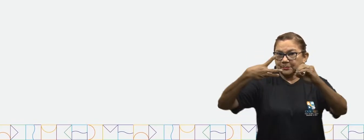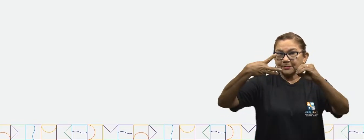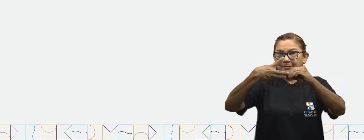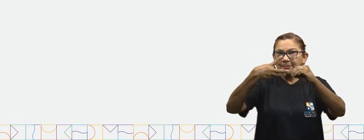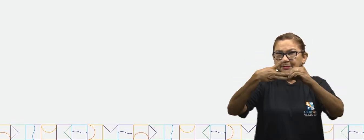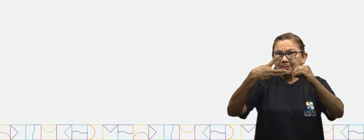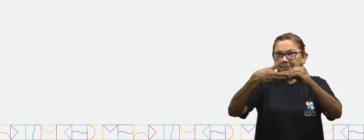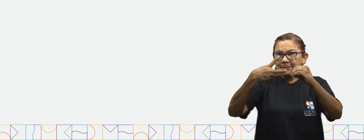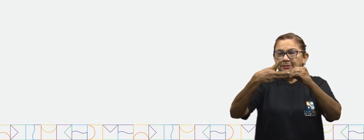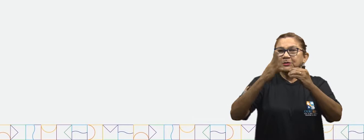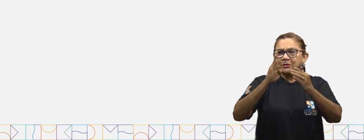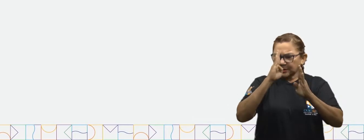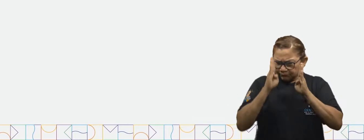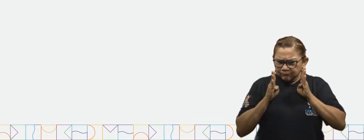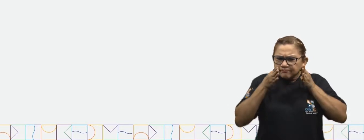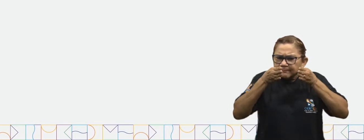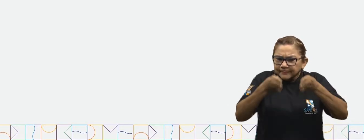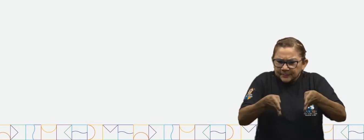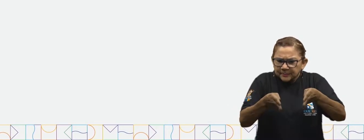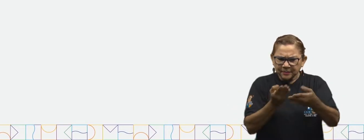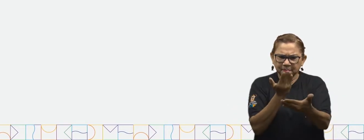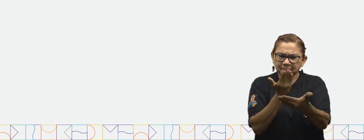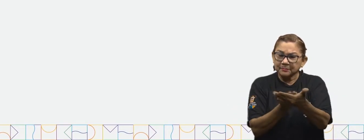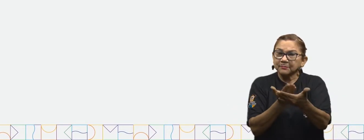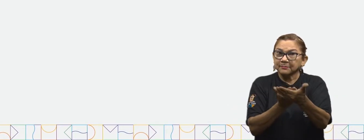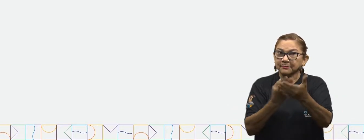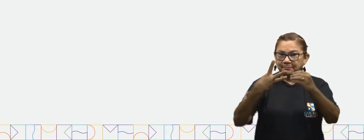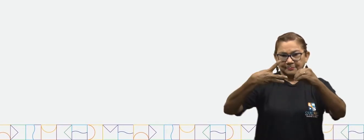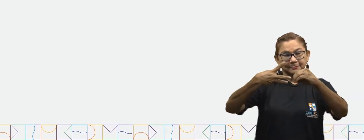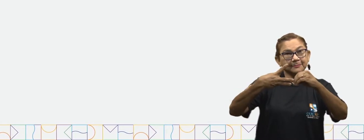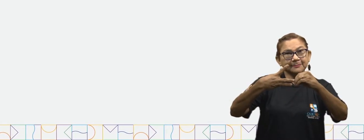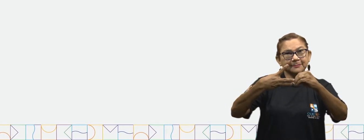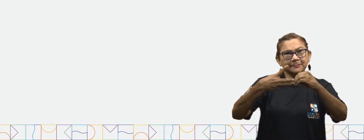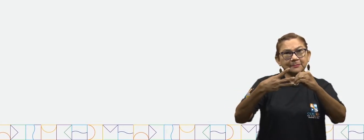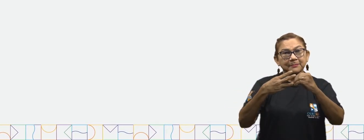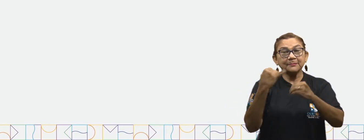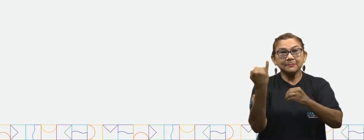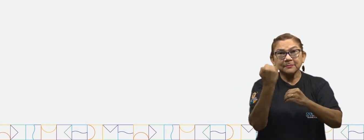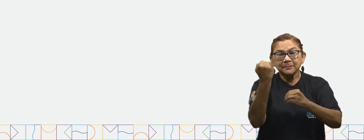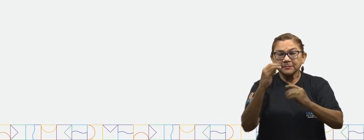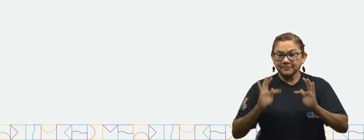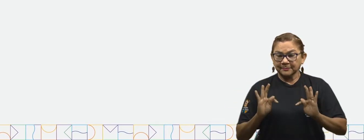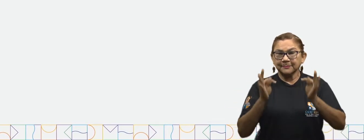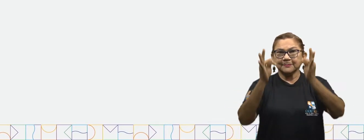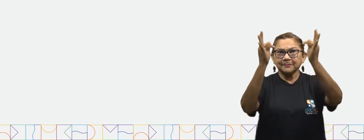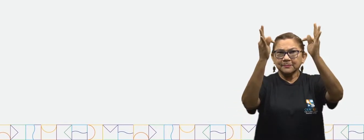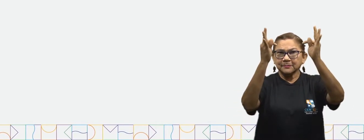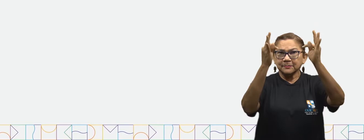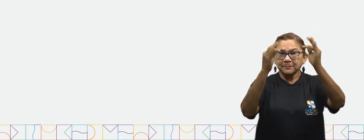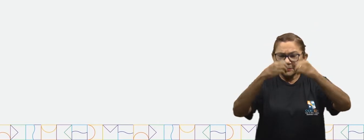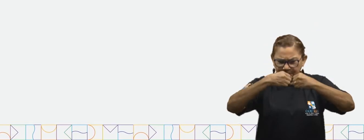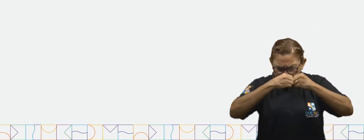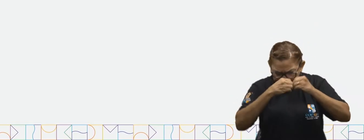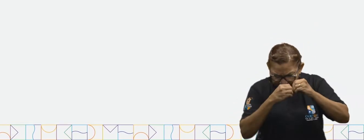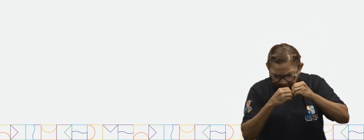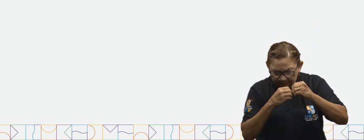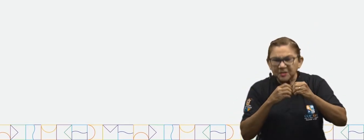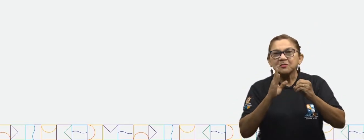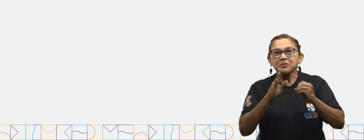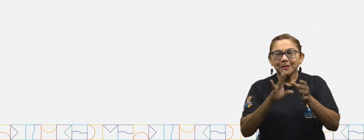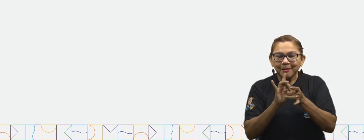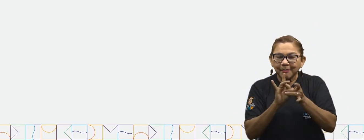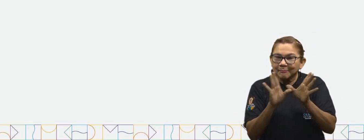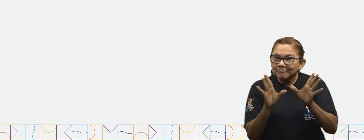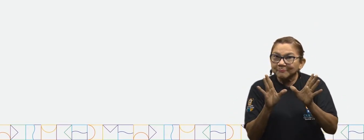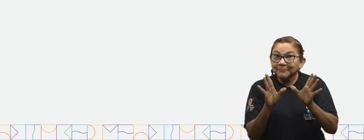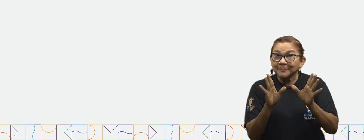biologia dedicado ao estudo das células. E o desenvolvimento tecnológico da área de microscopia permitiu